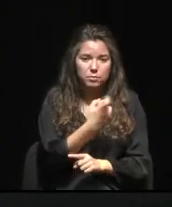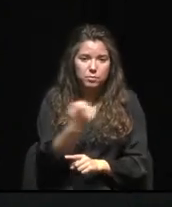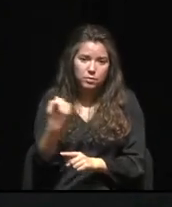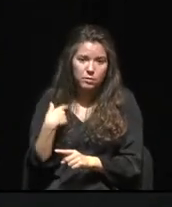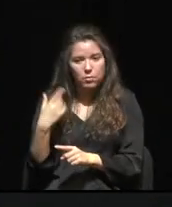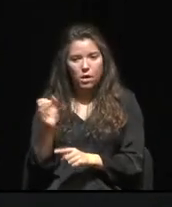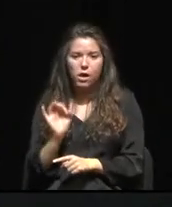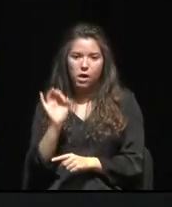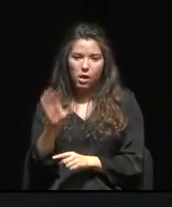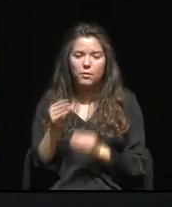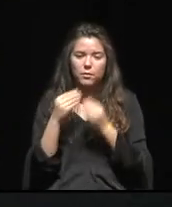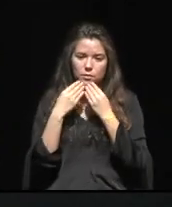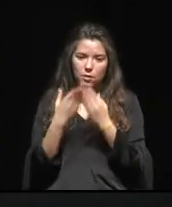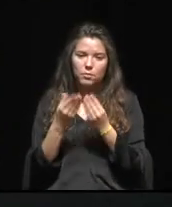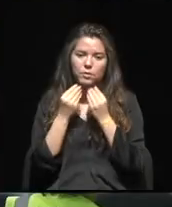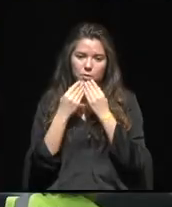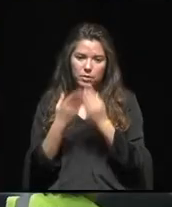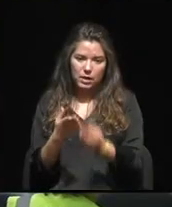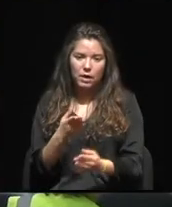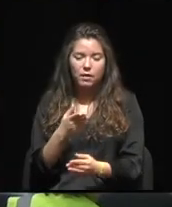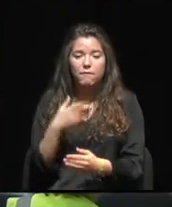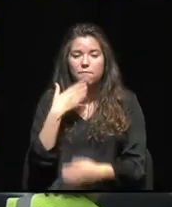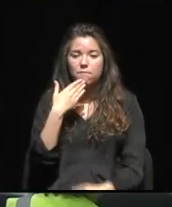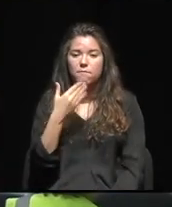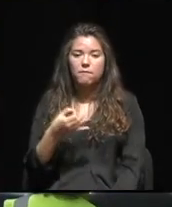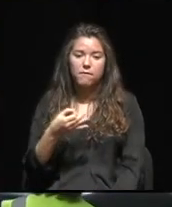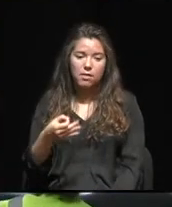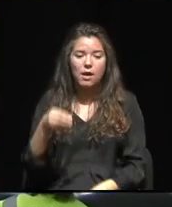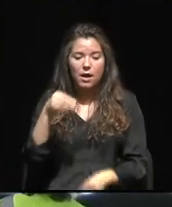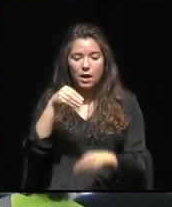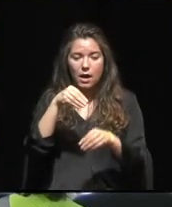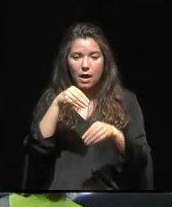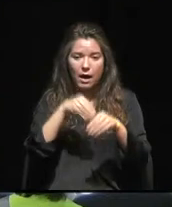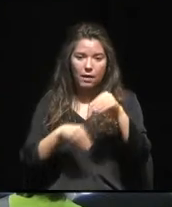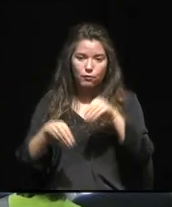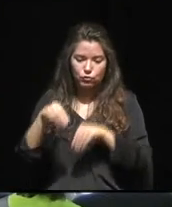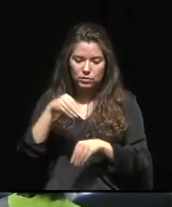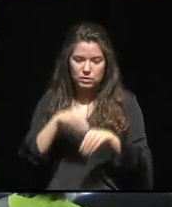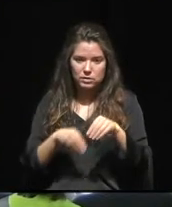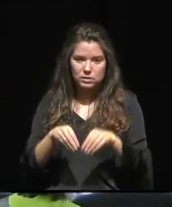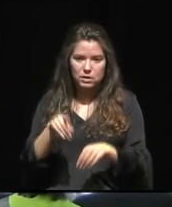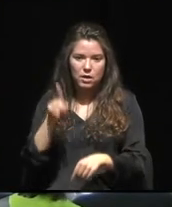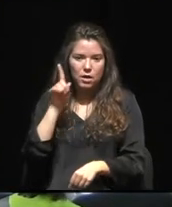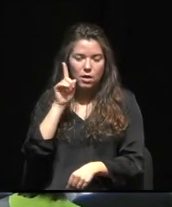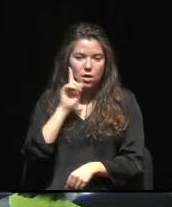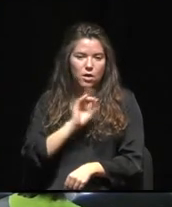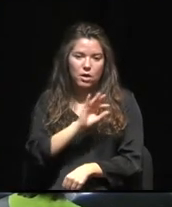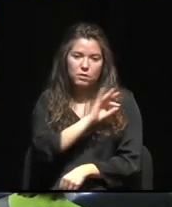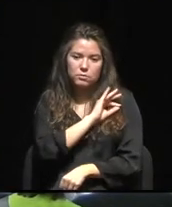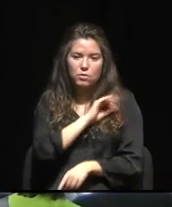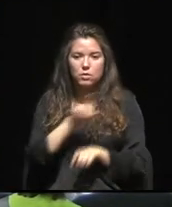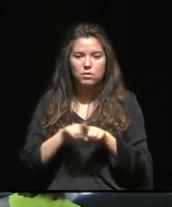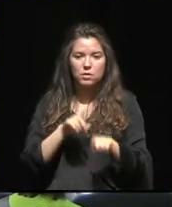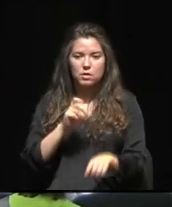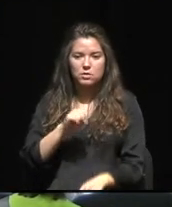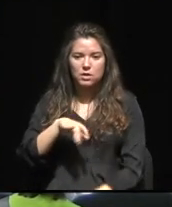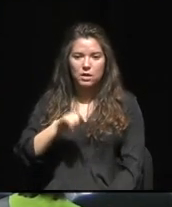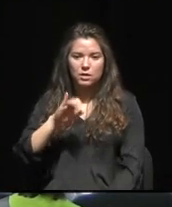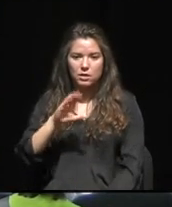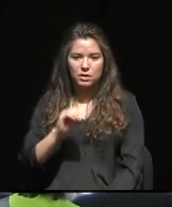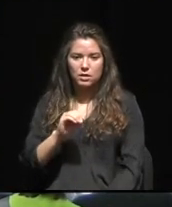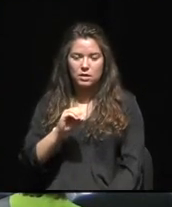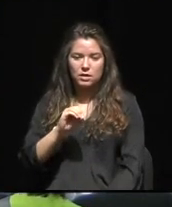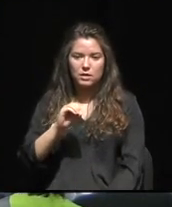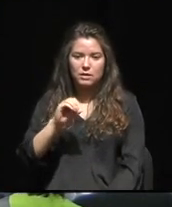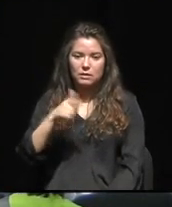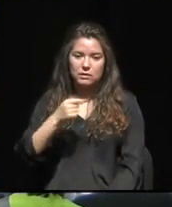obrigado Muito obrigada vamos passar à votação da a deputada angélique da Teresa peço que passem a palavra a deputada